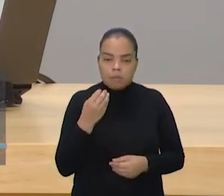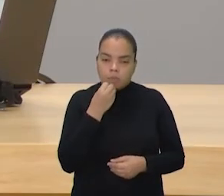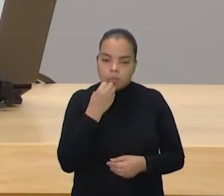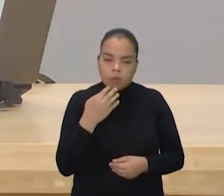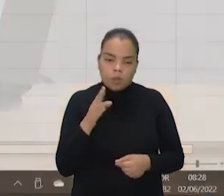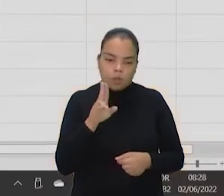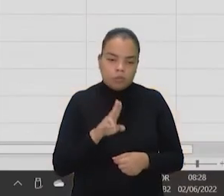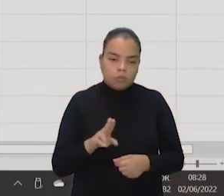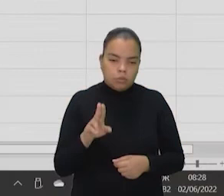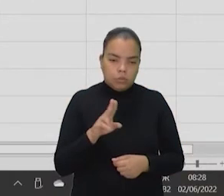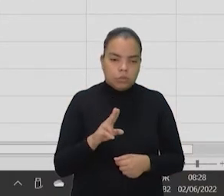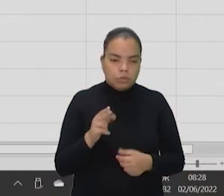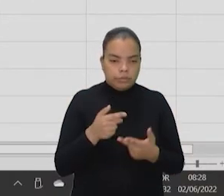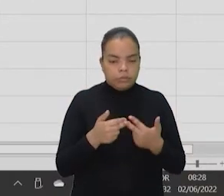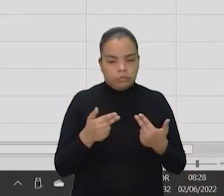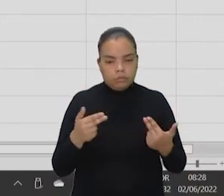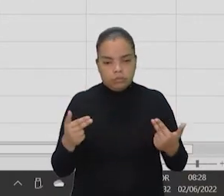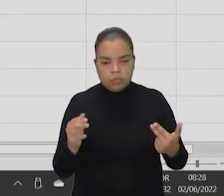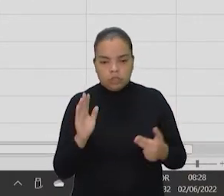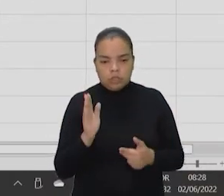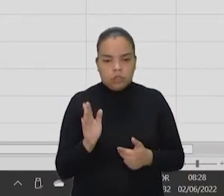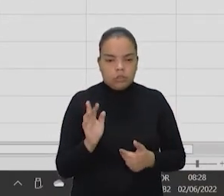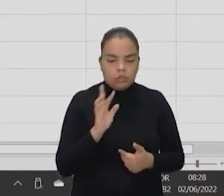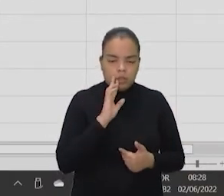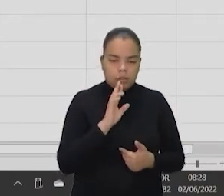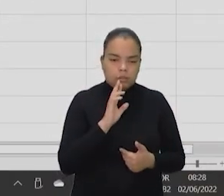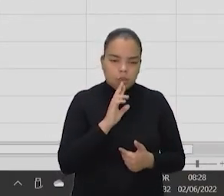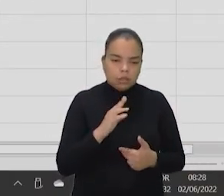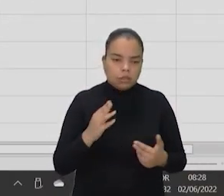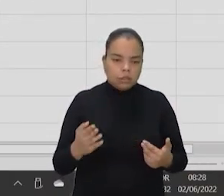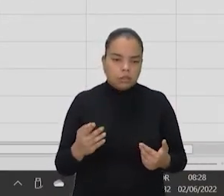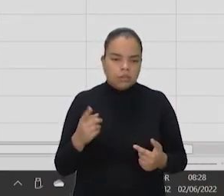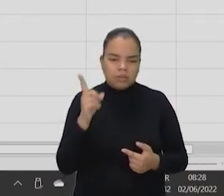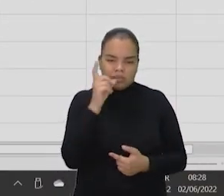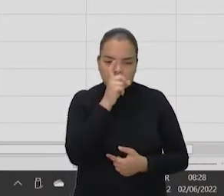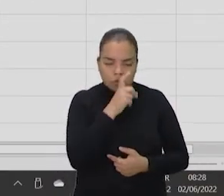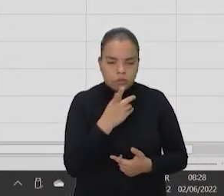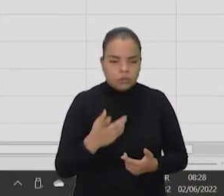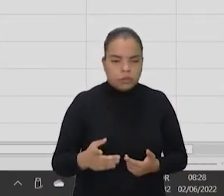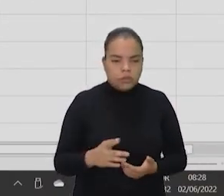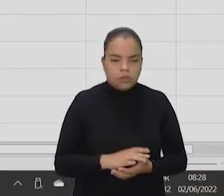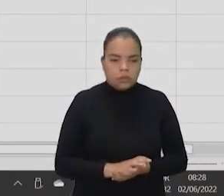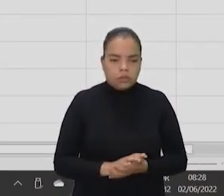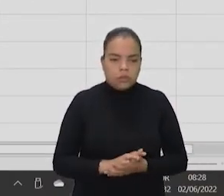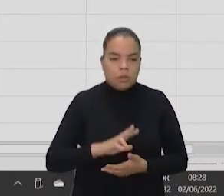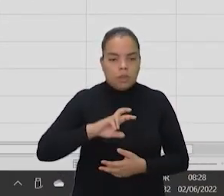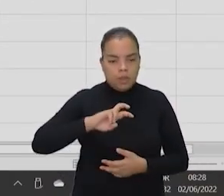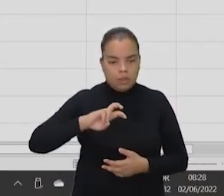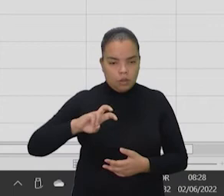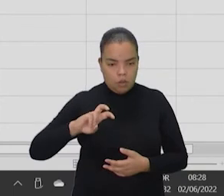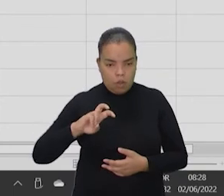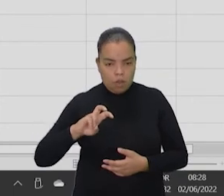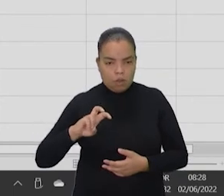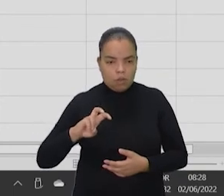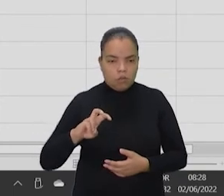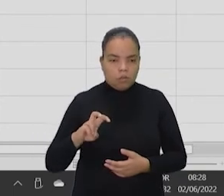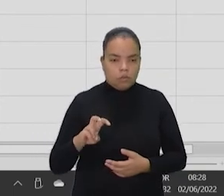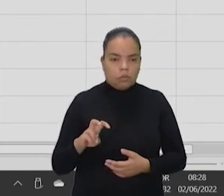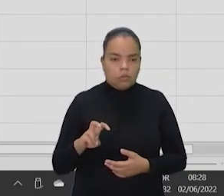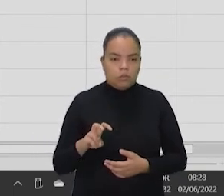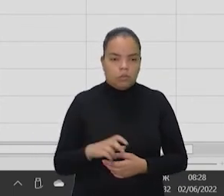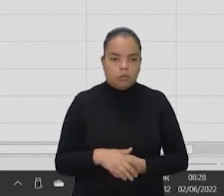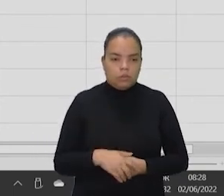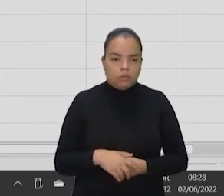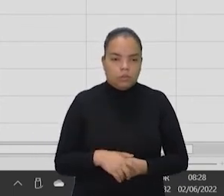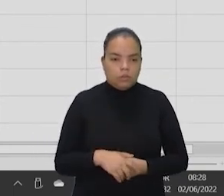tela, ó. Como a gente vai calcular no segundo mês, ó, igual... Como o juro é composto, você vai precisar do valor